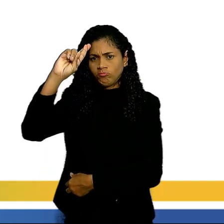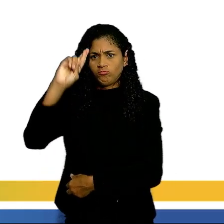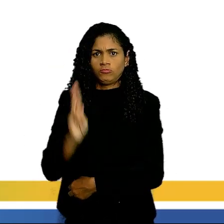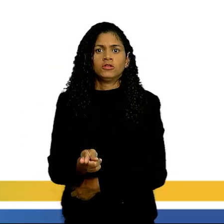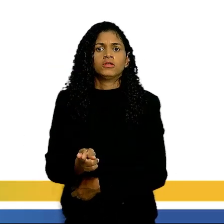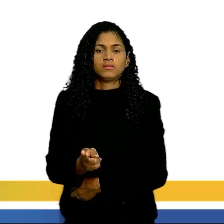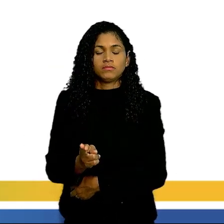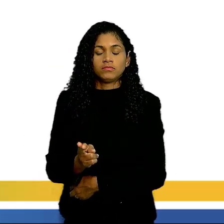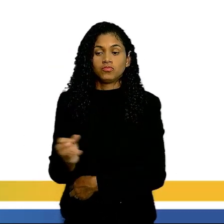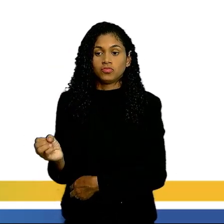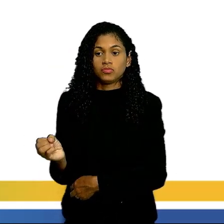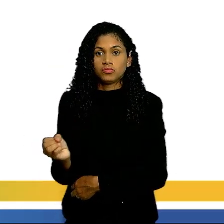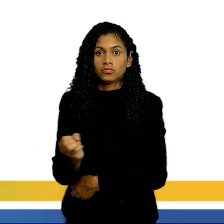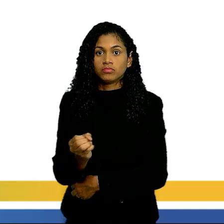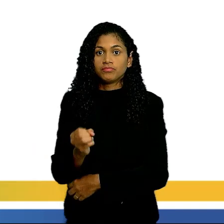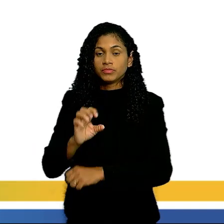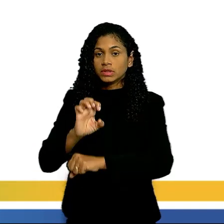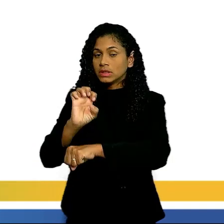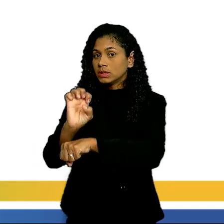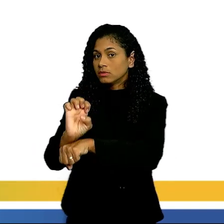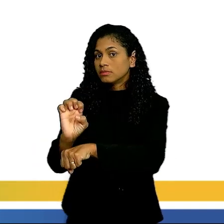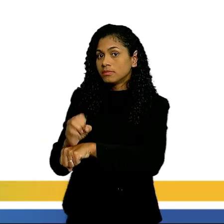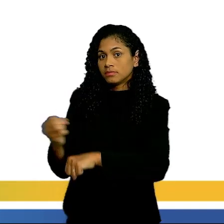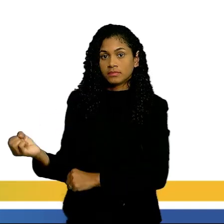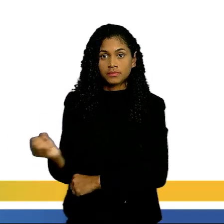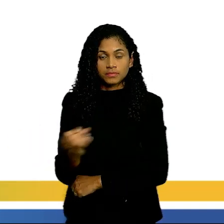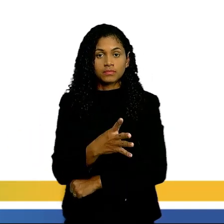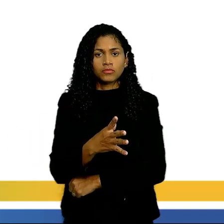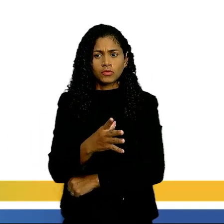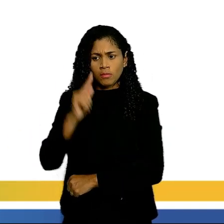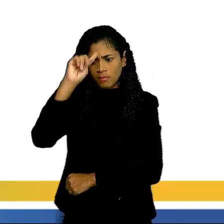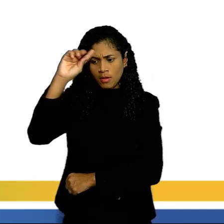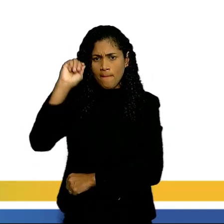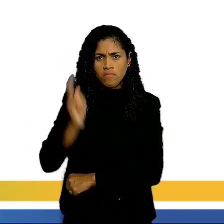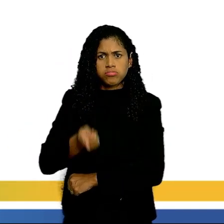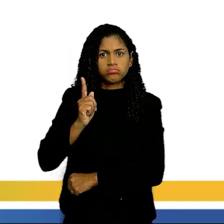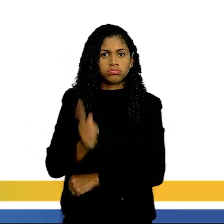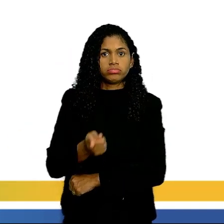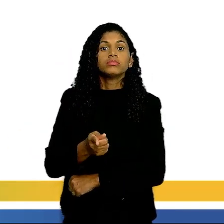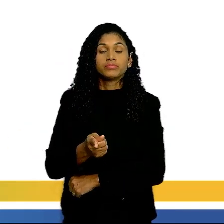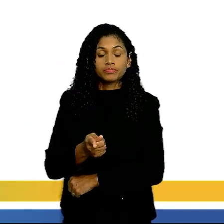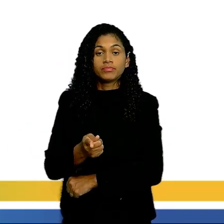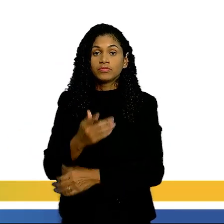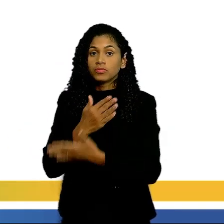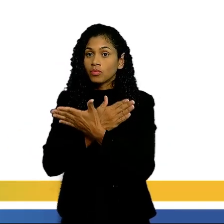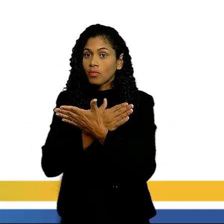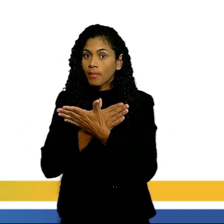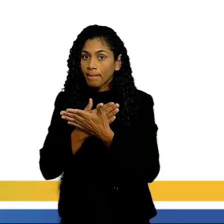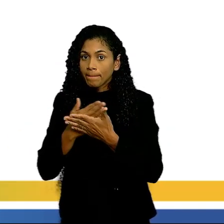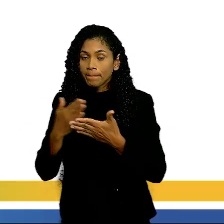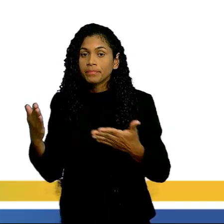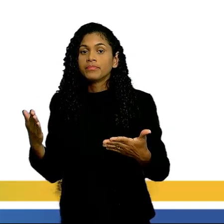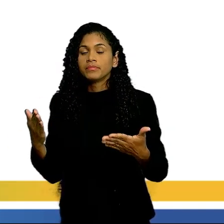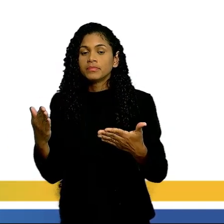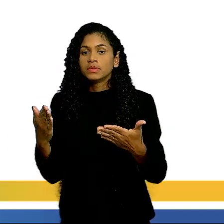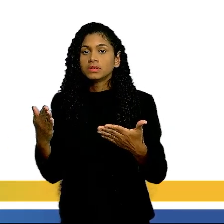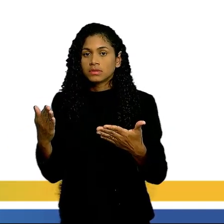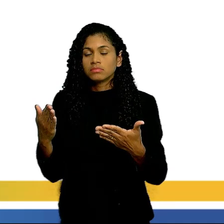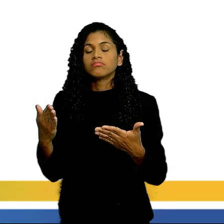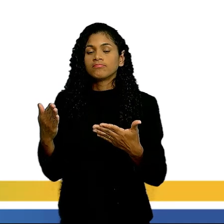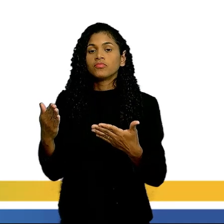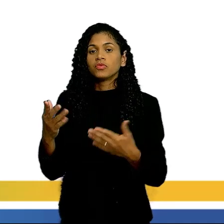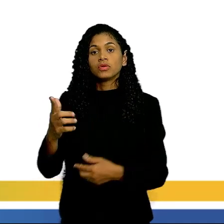Estado Novo, que é um governo ditatorial. Entendendo essas três fases, agora vamos ao início do seu governo.